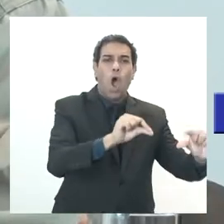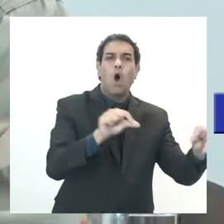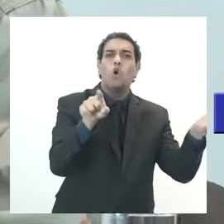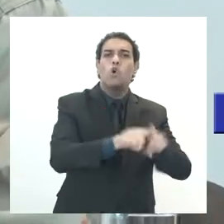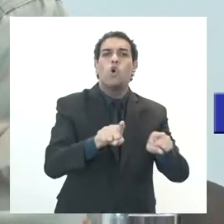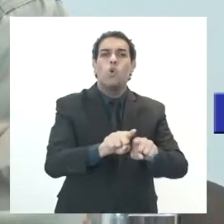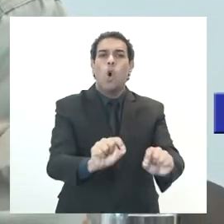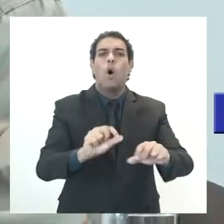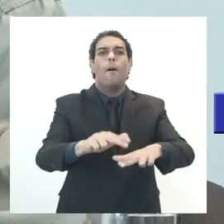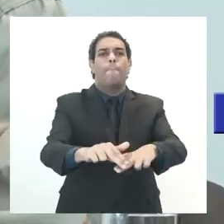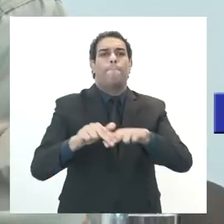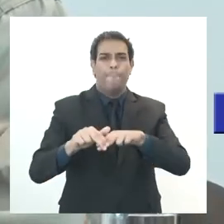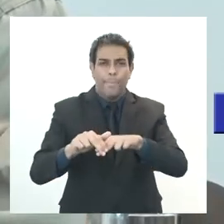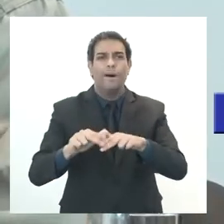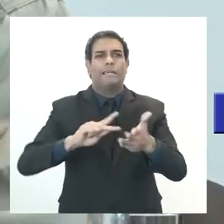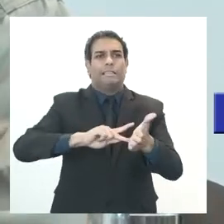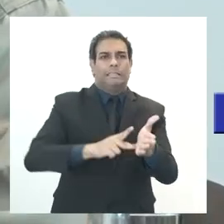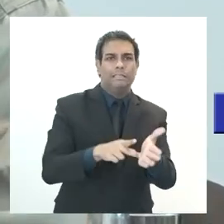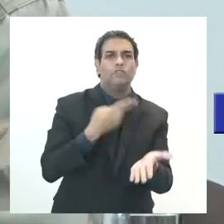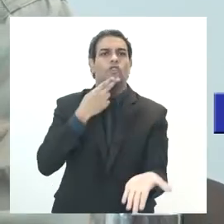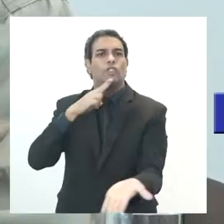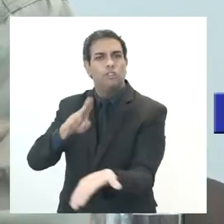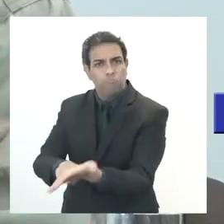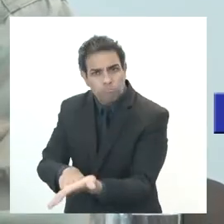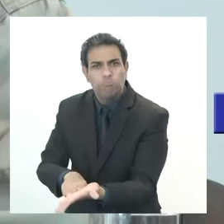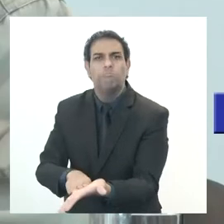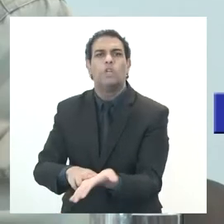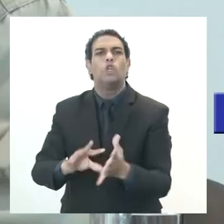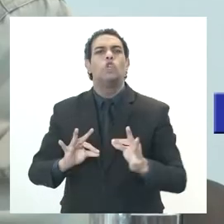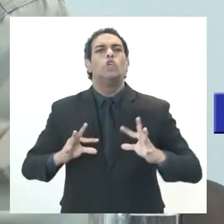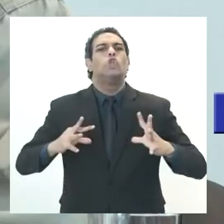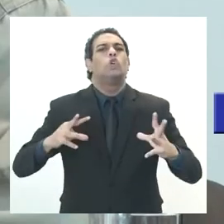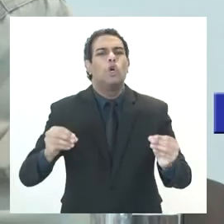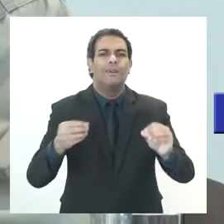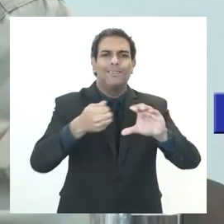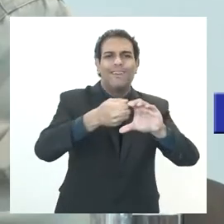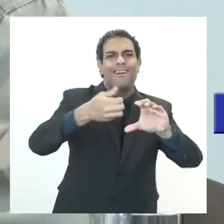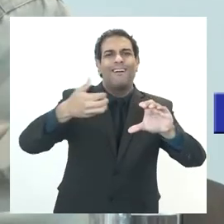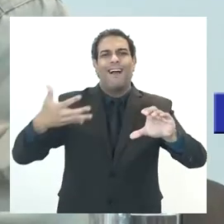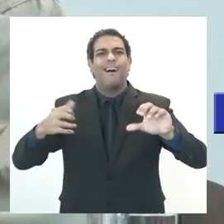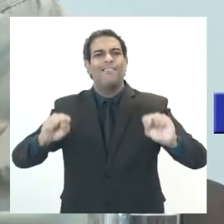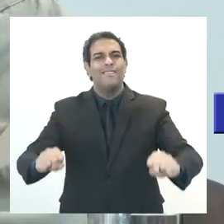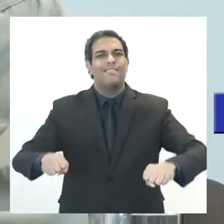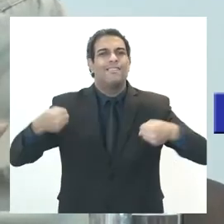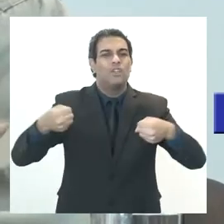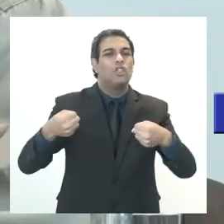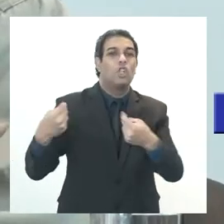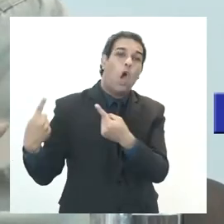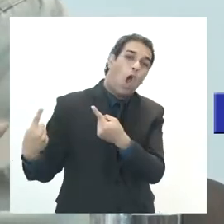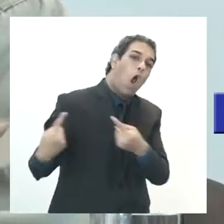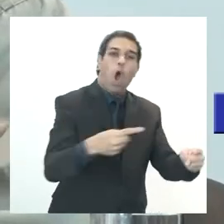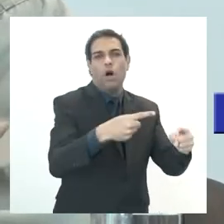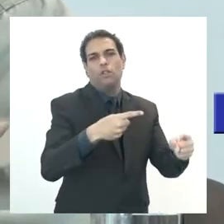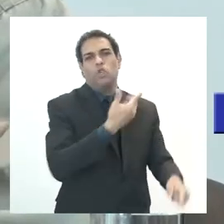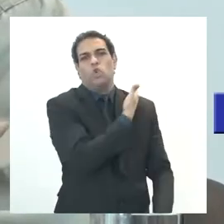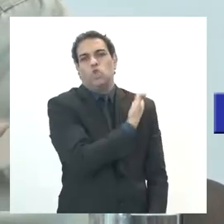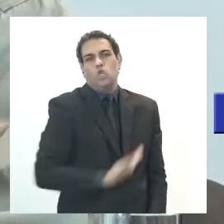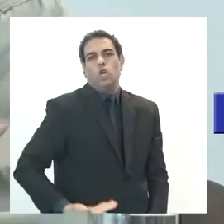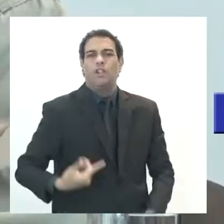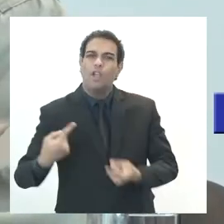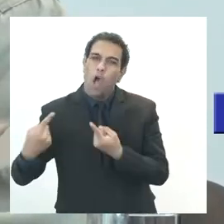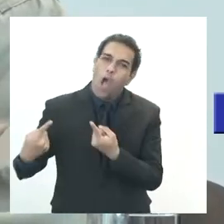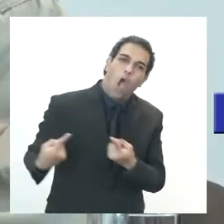então por isso o sindicato dos Correios todas as categorias que estão de frente Contra esse governo autoritário